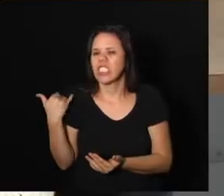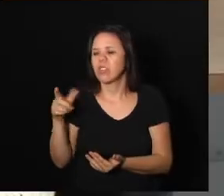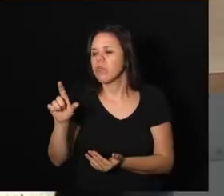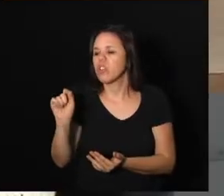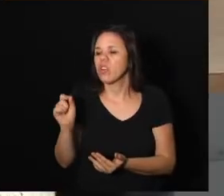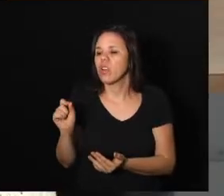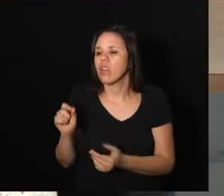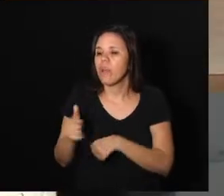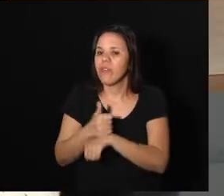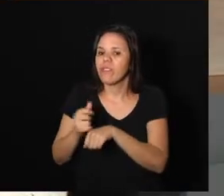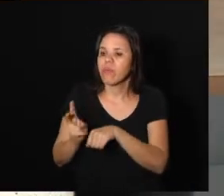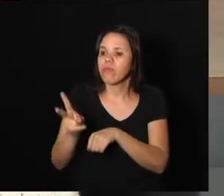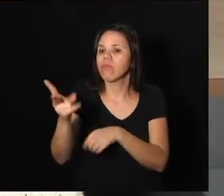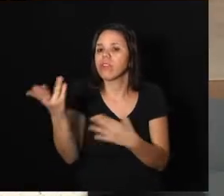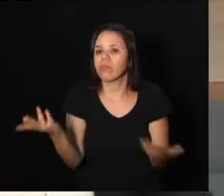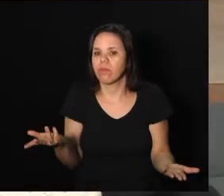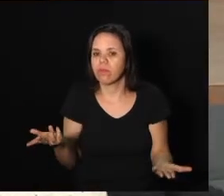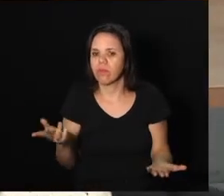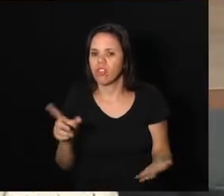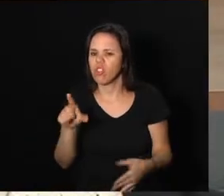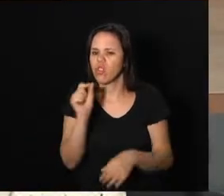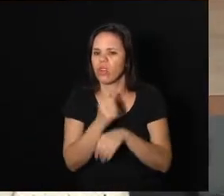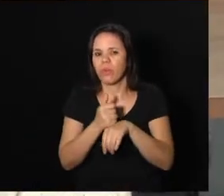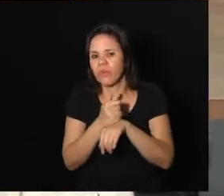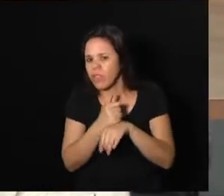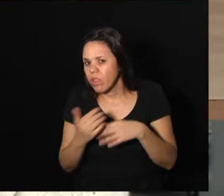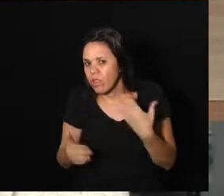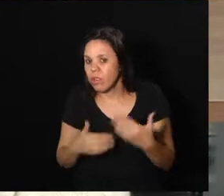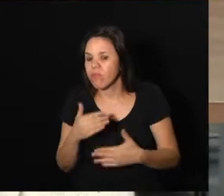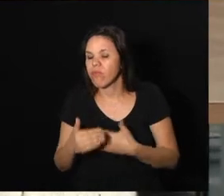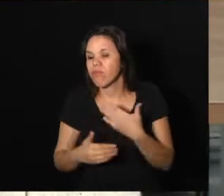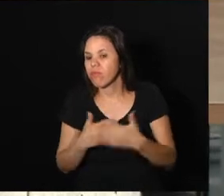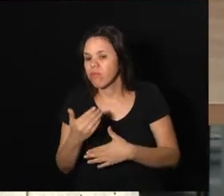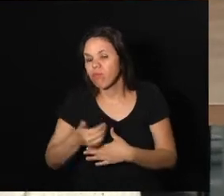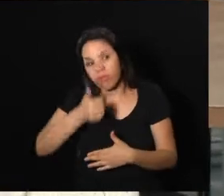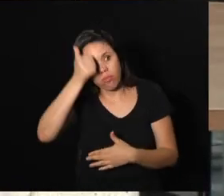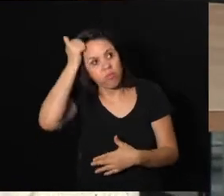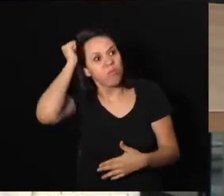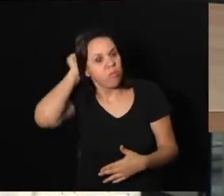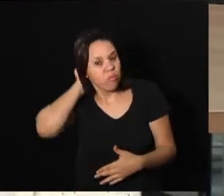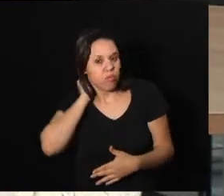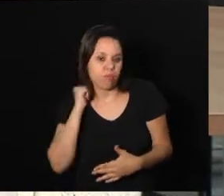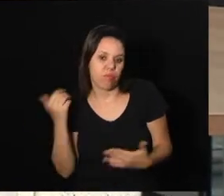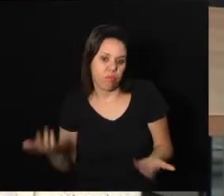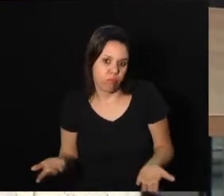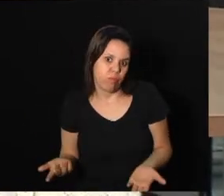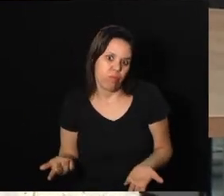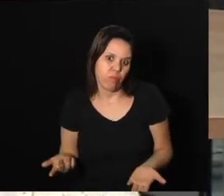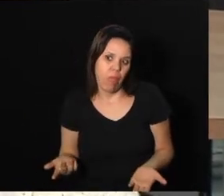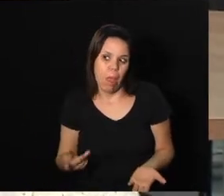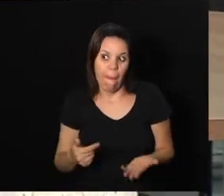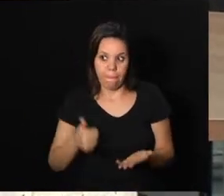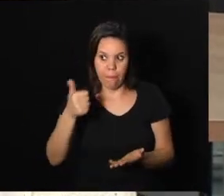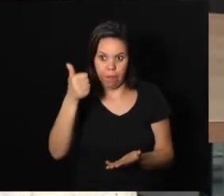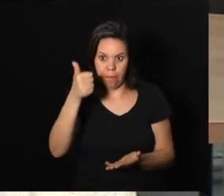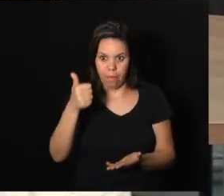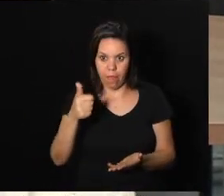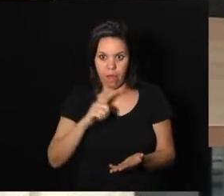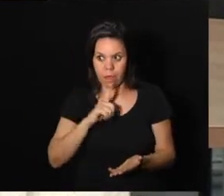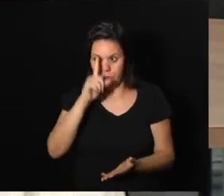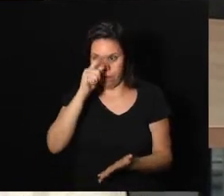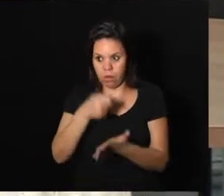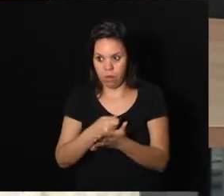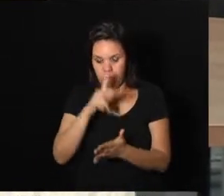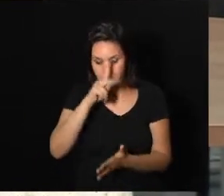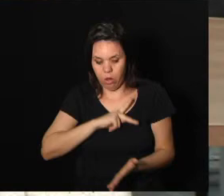jovem e até porque a escolha profissional, a escolha do vestibular é a primeira escolha autônoma que o aluno tem. Geralmente